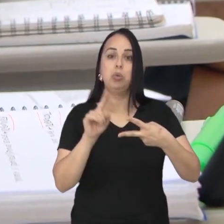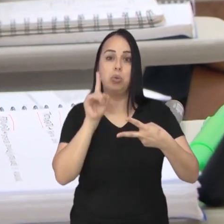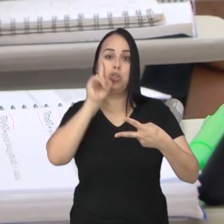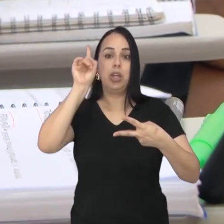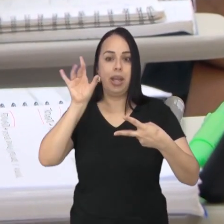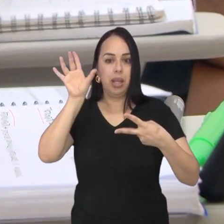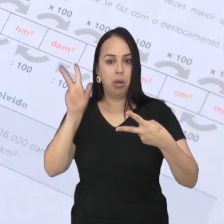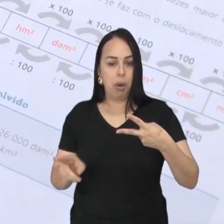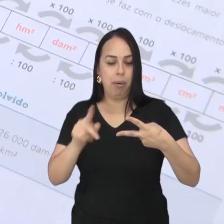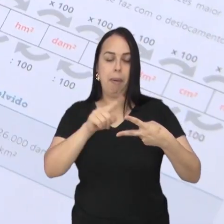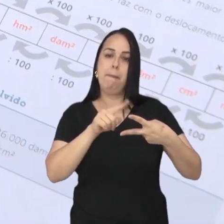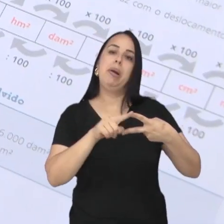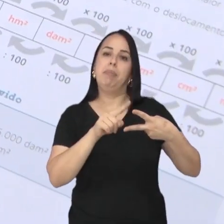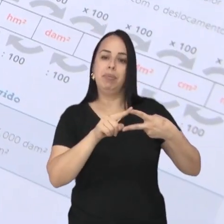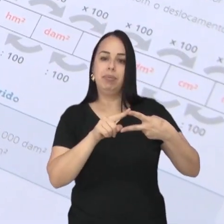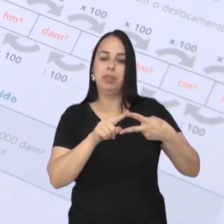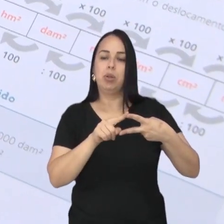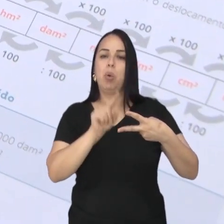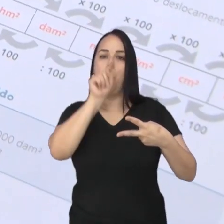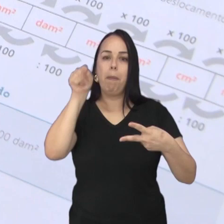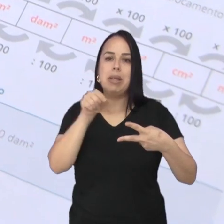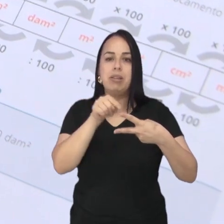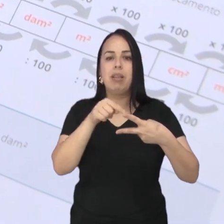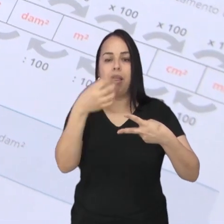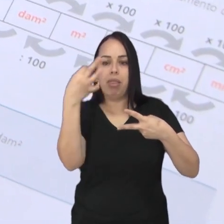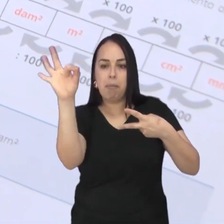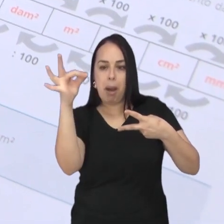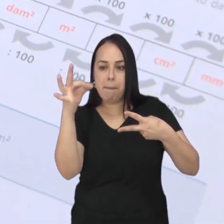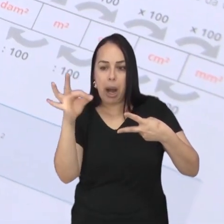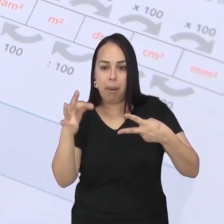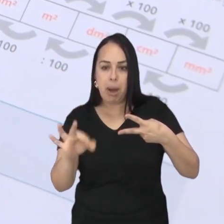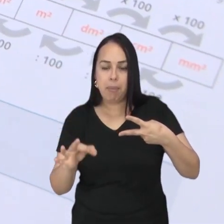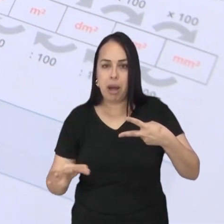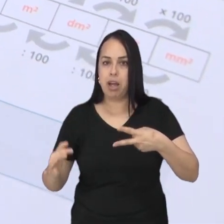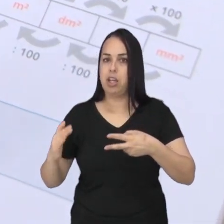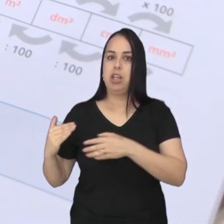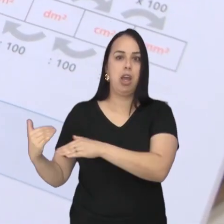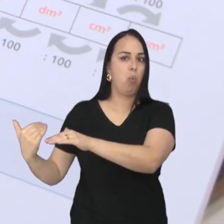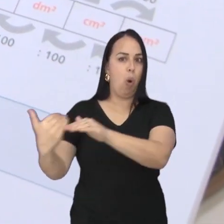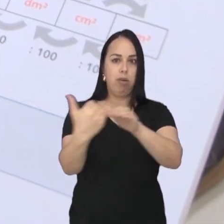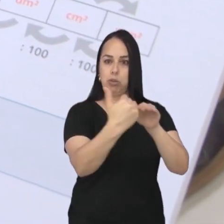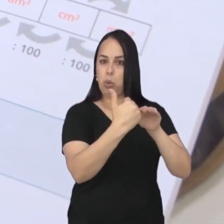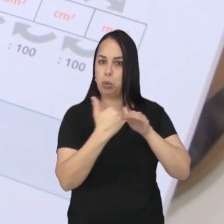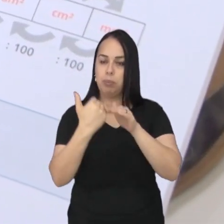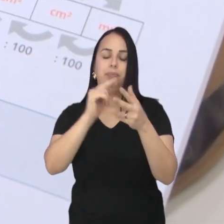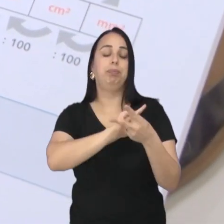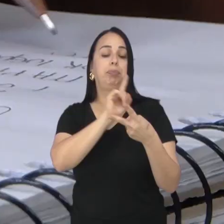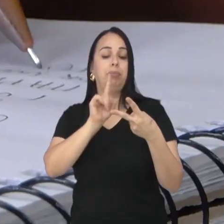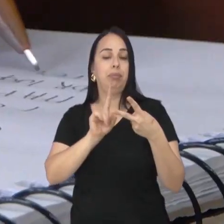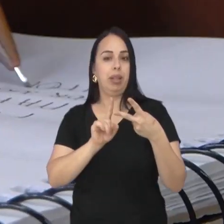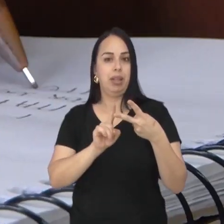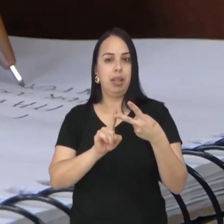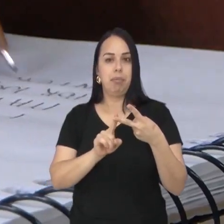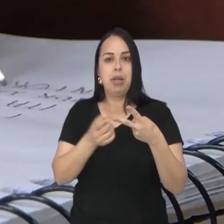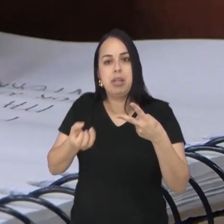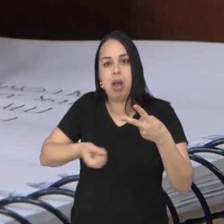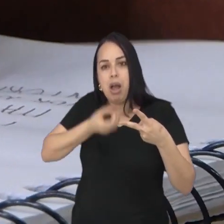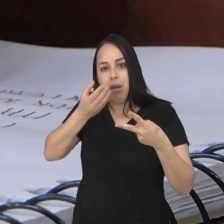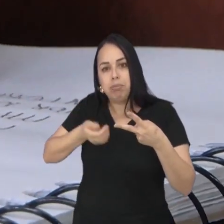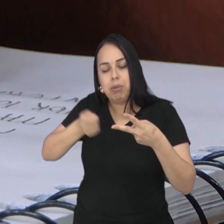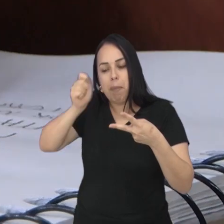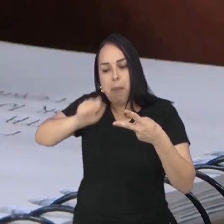ambas no mesmo dia. A primeira com as provas objetivas, que serão comuns a todos os candidatos. Depois,